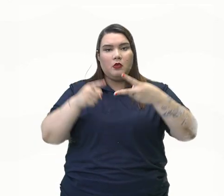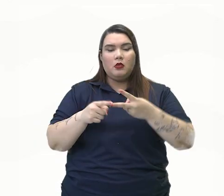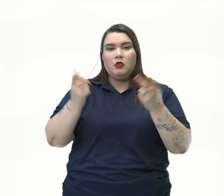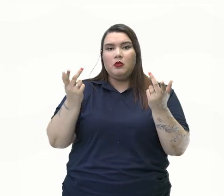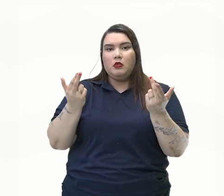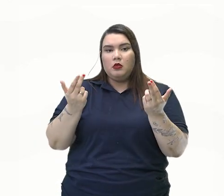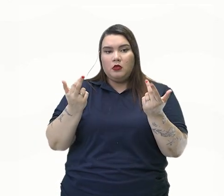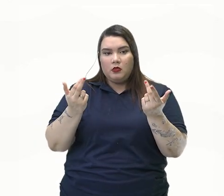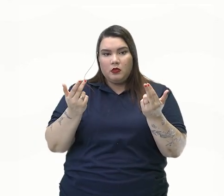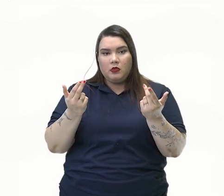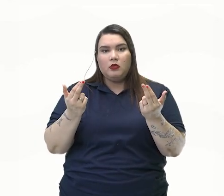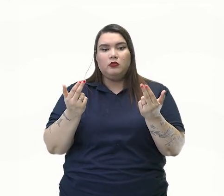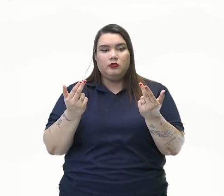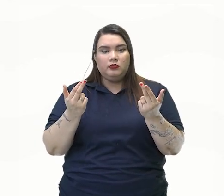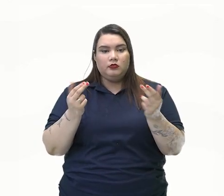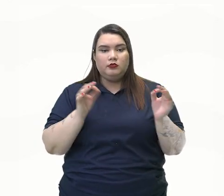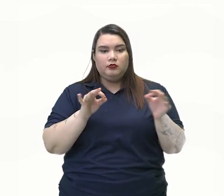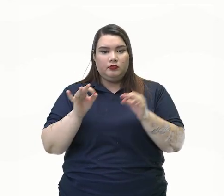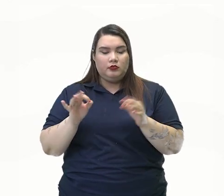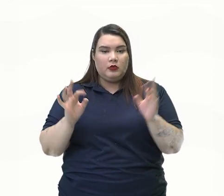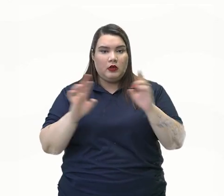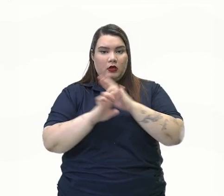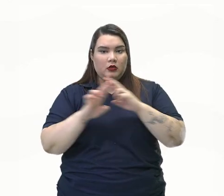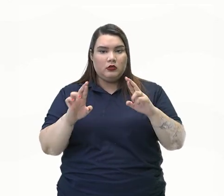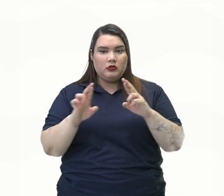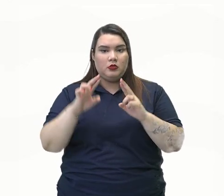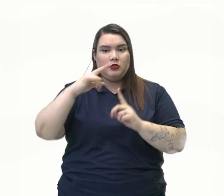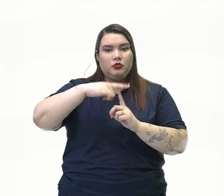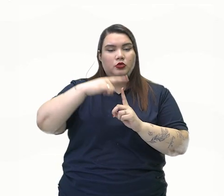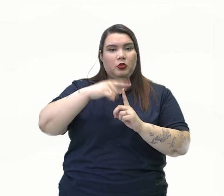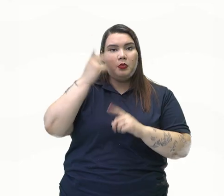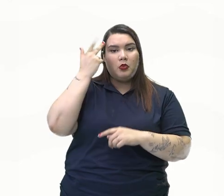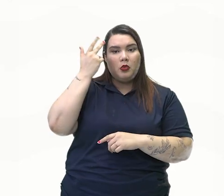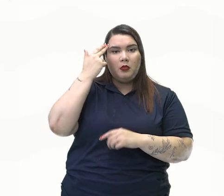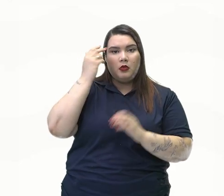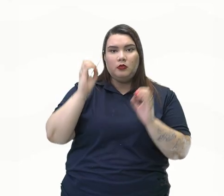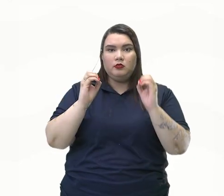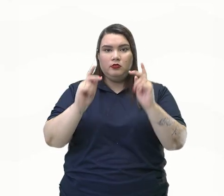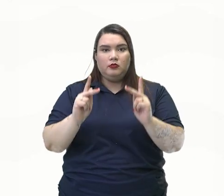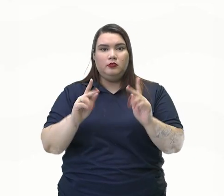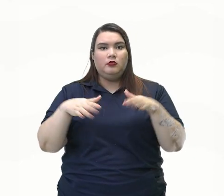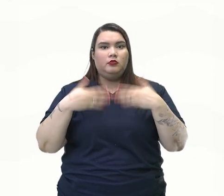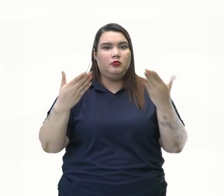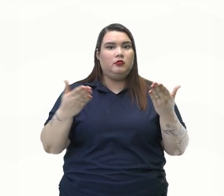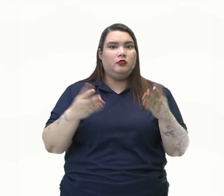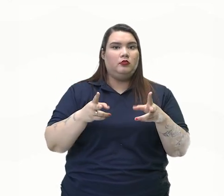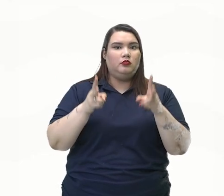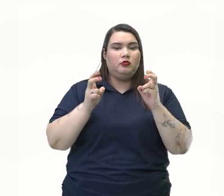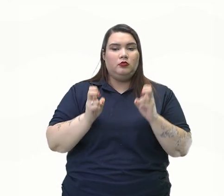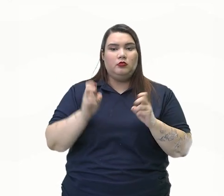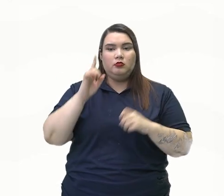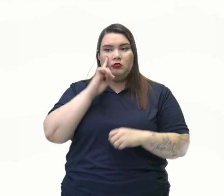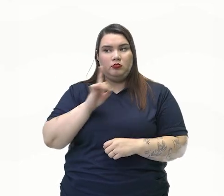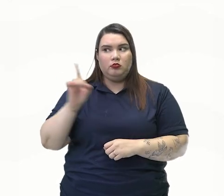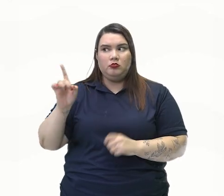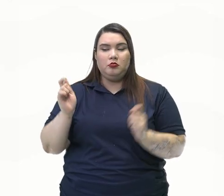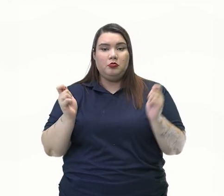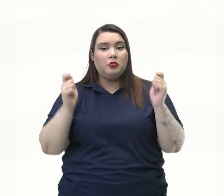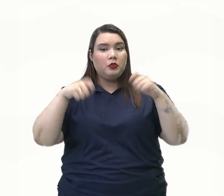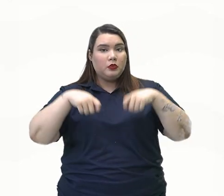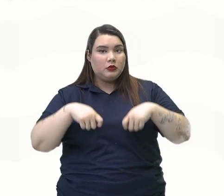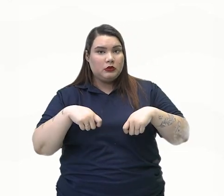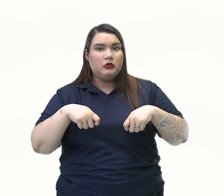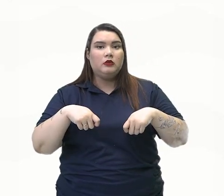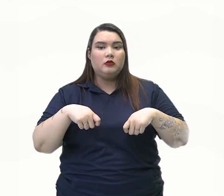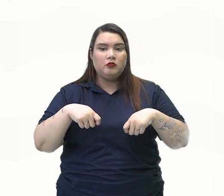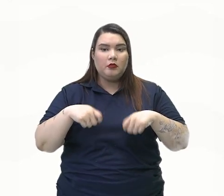precisam formar o mesmo ângulo com relação à direção normal. Aí você observa aí que